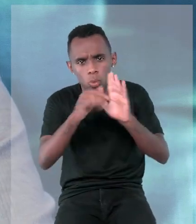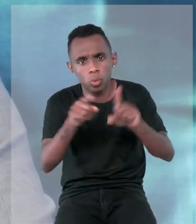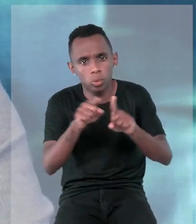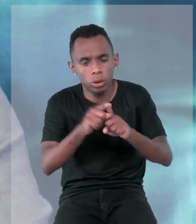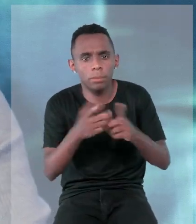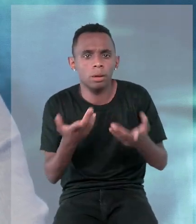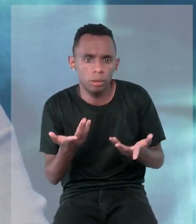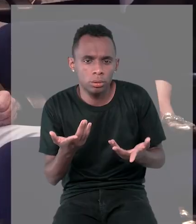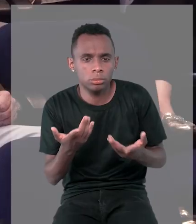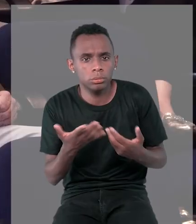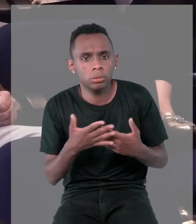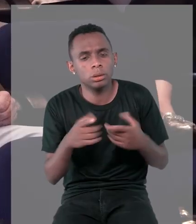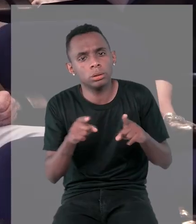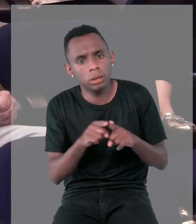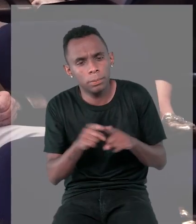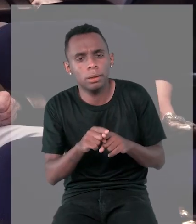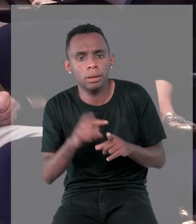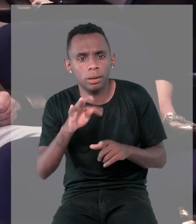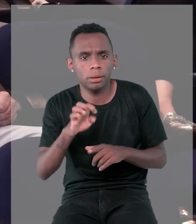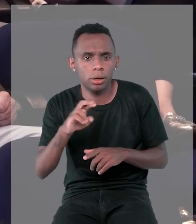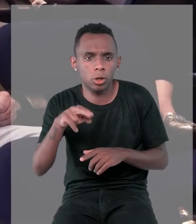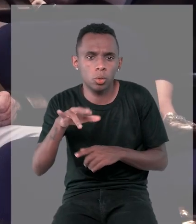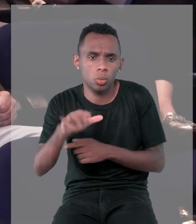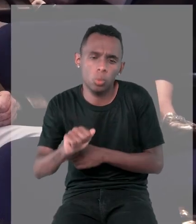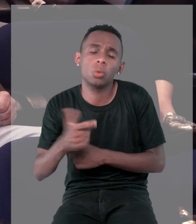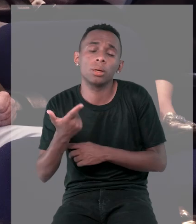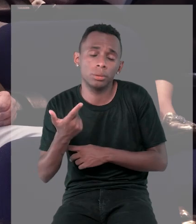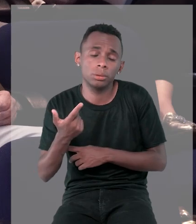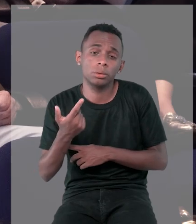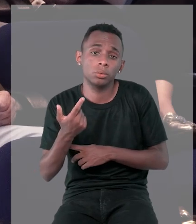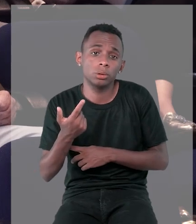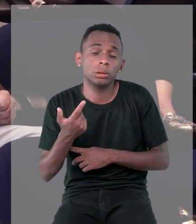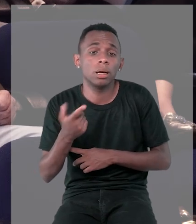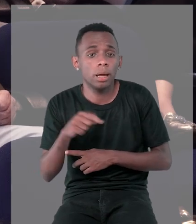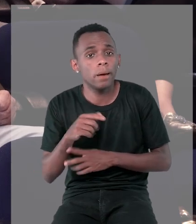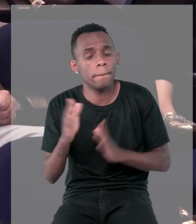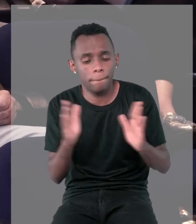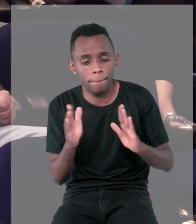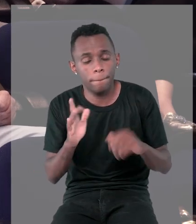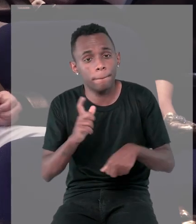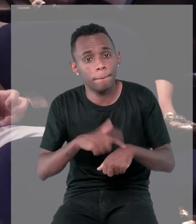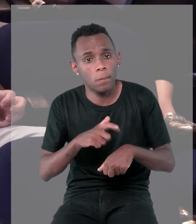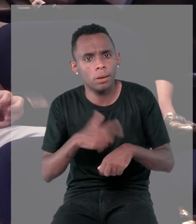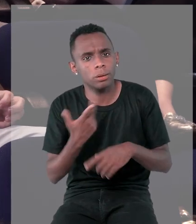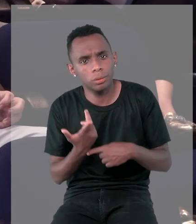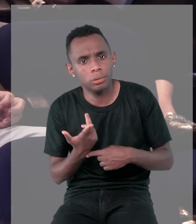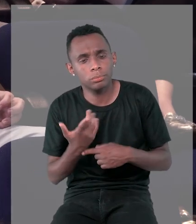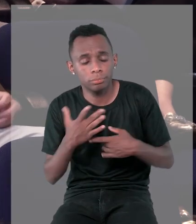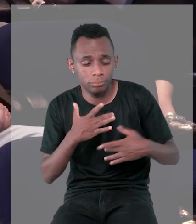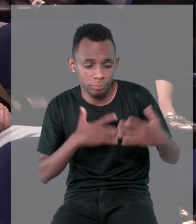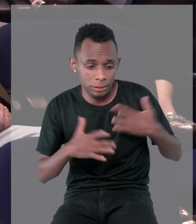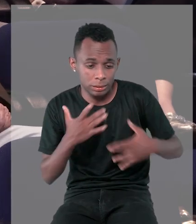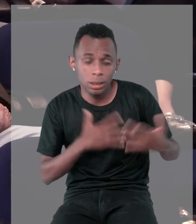conto Ternura, que ele já mencionou, que é um momento também de... É um momento de ternura